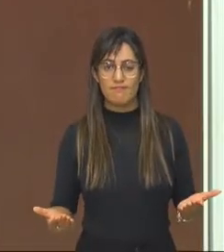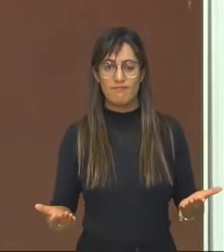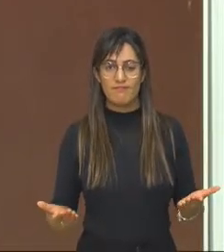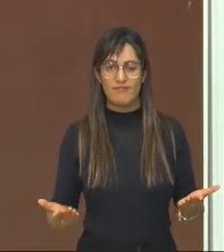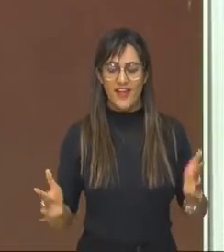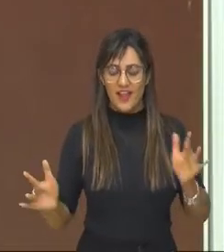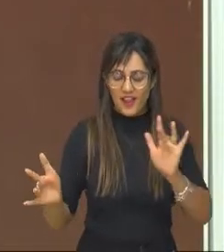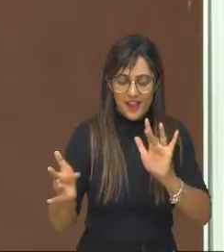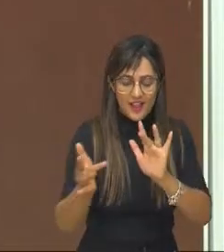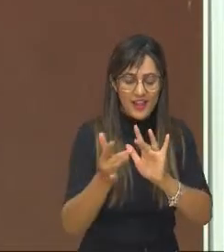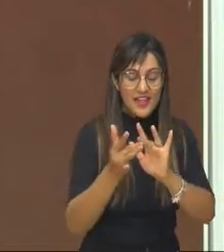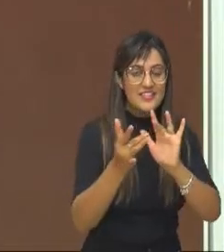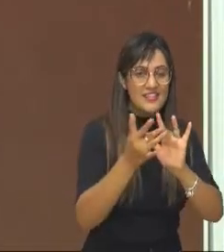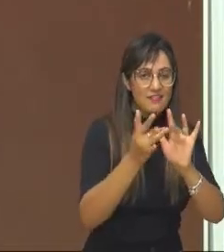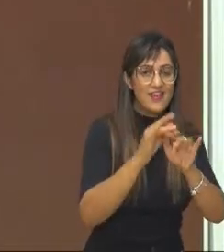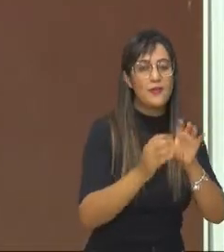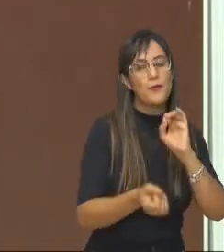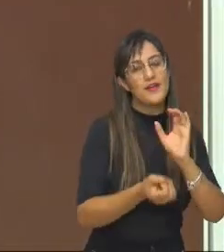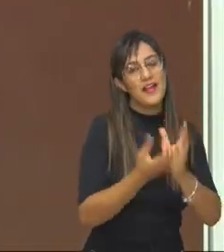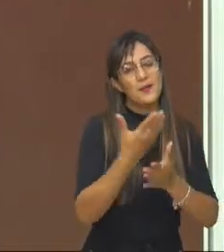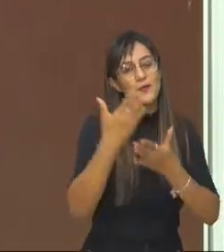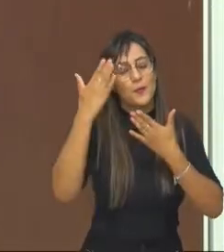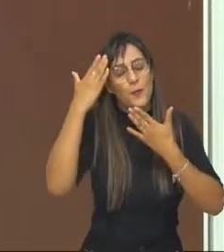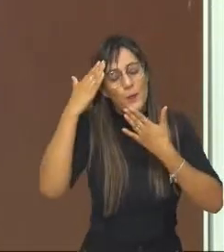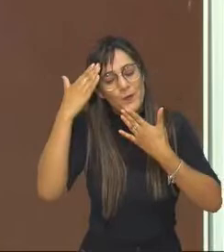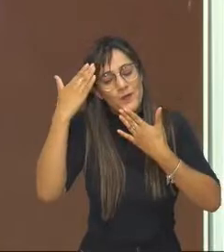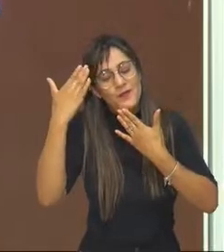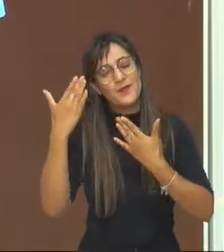esse vínculo aqui. É isso, eu estou muito grata. Obrigada, gente.